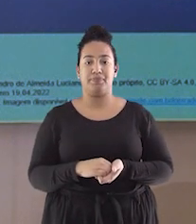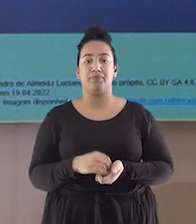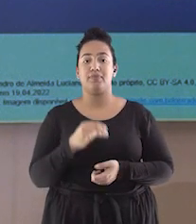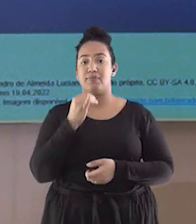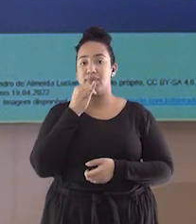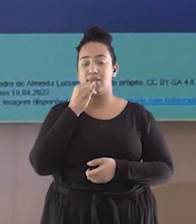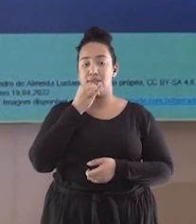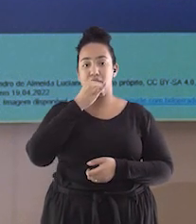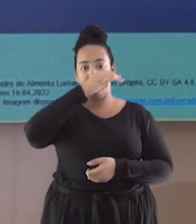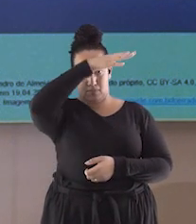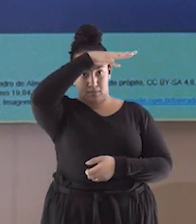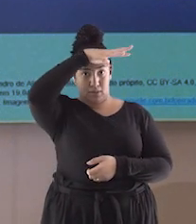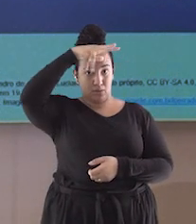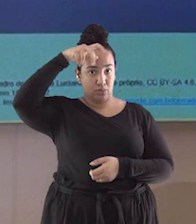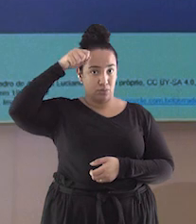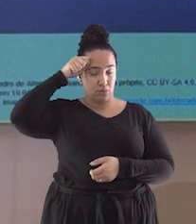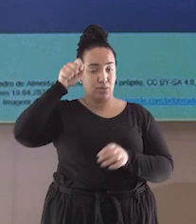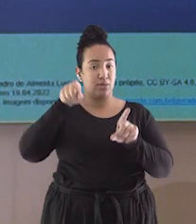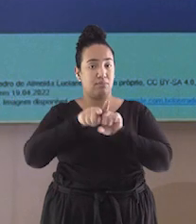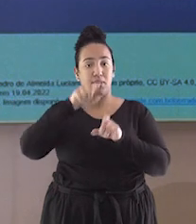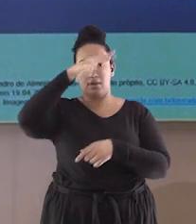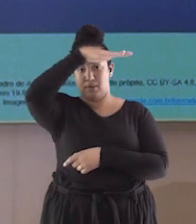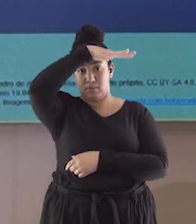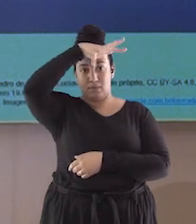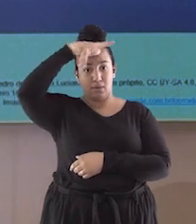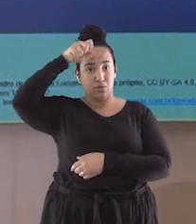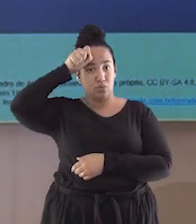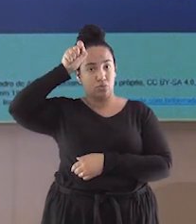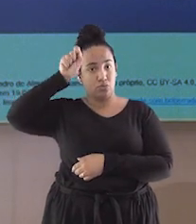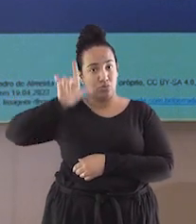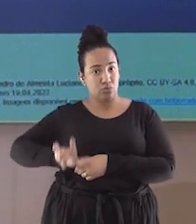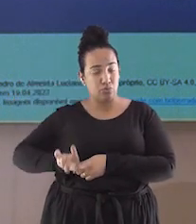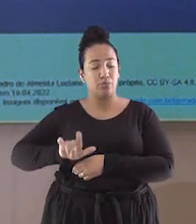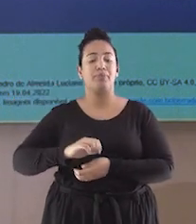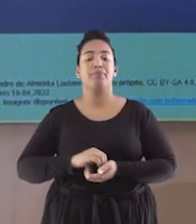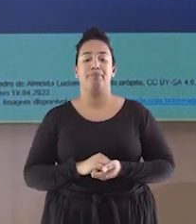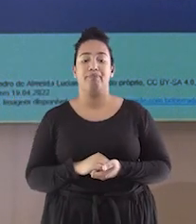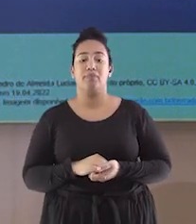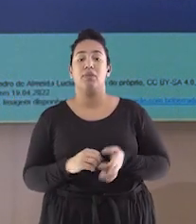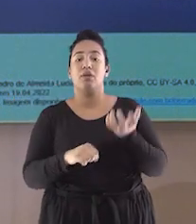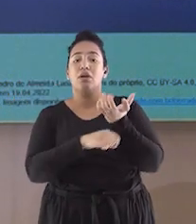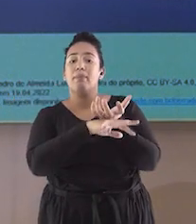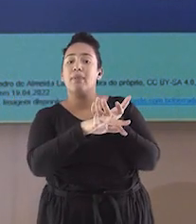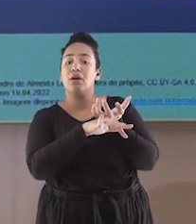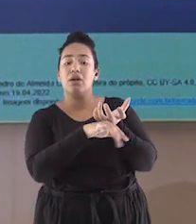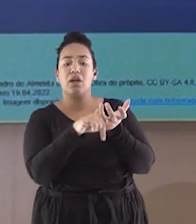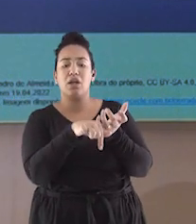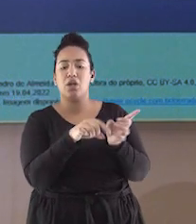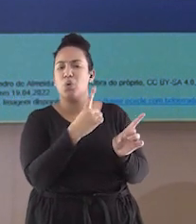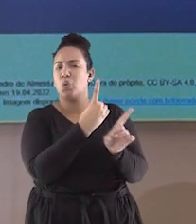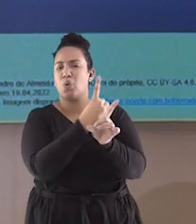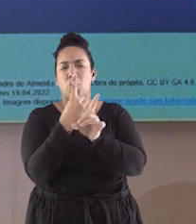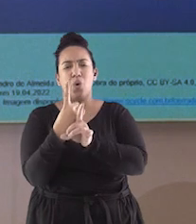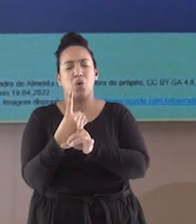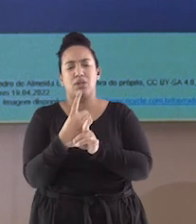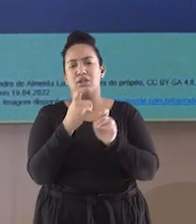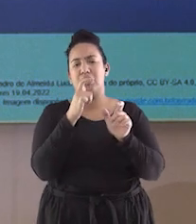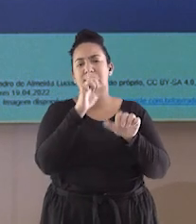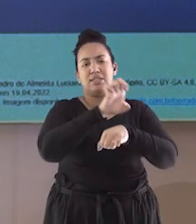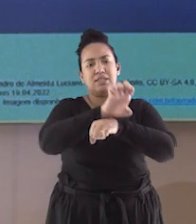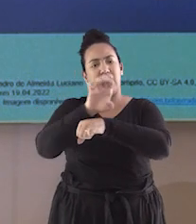Grosso e Mato Grosso do Sul. Já os manguezais podem ser encontrados em vários estados pelo litoral